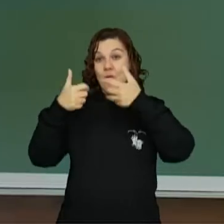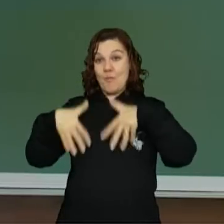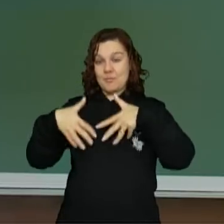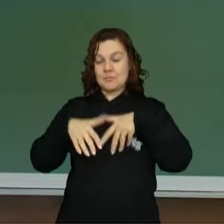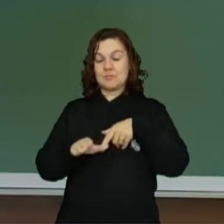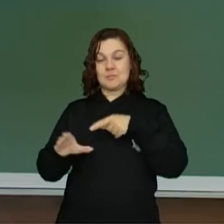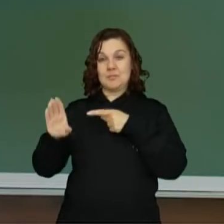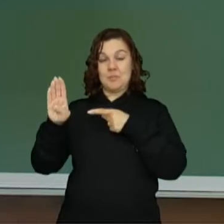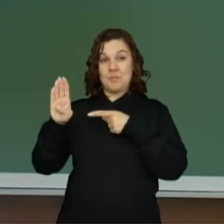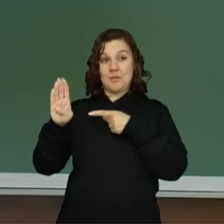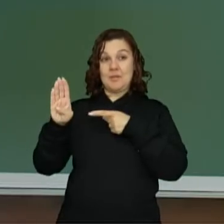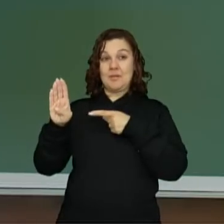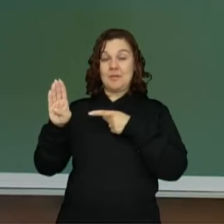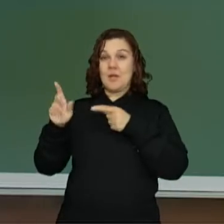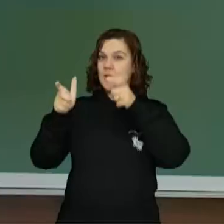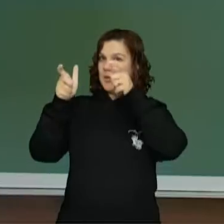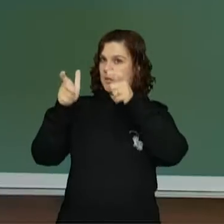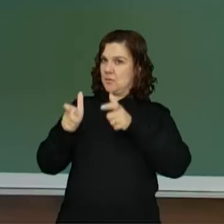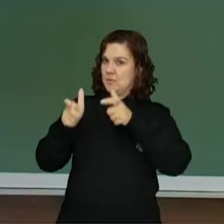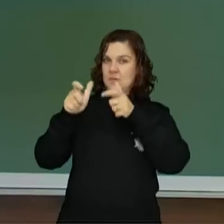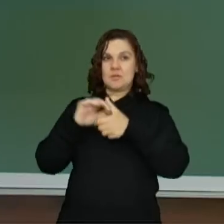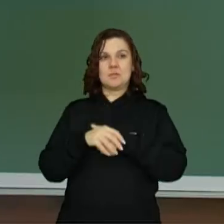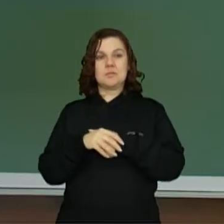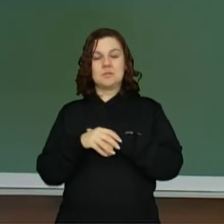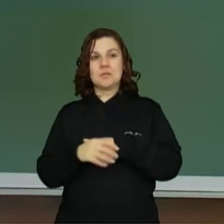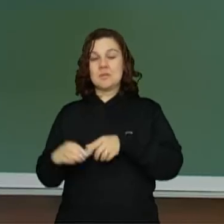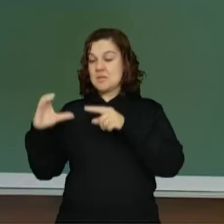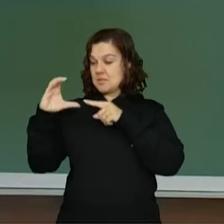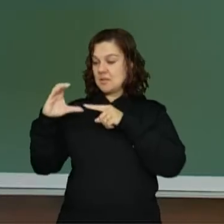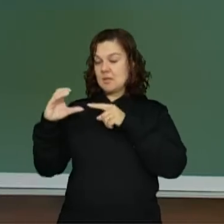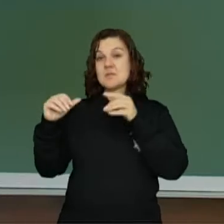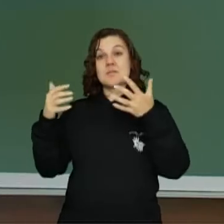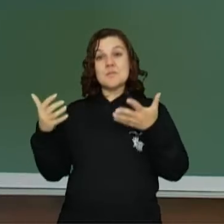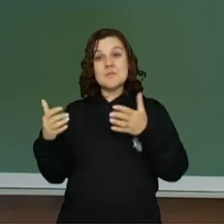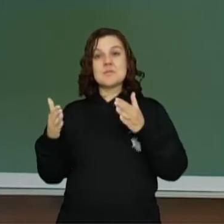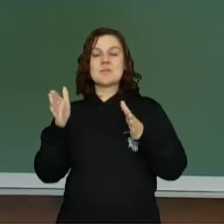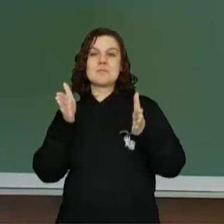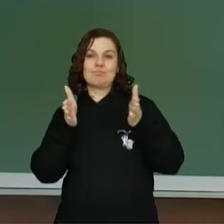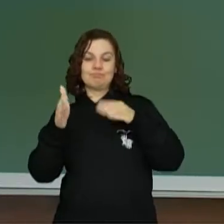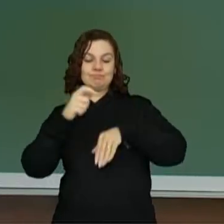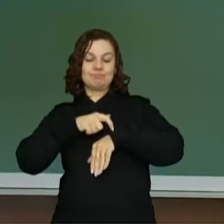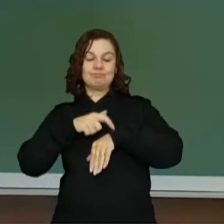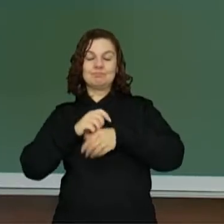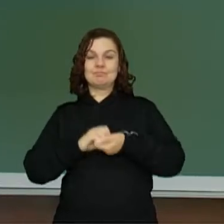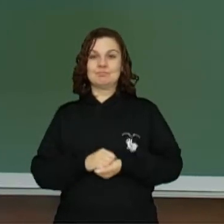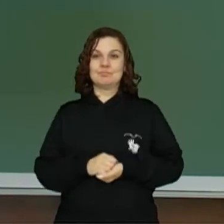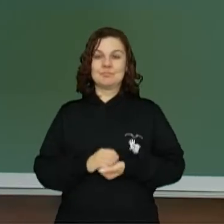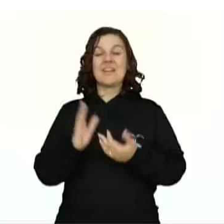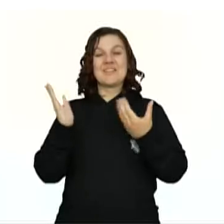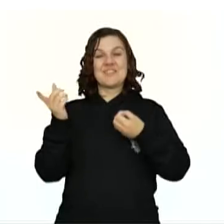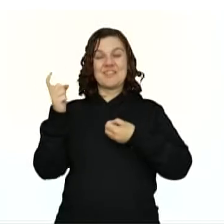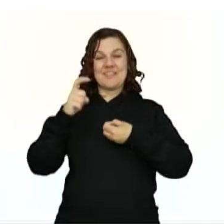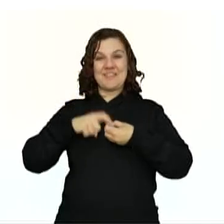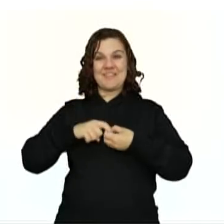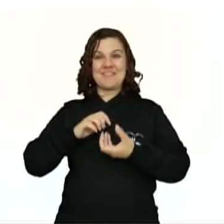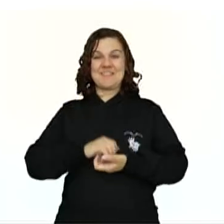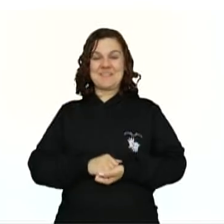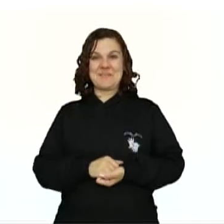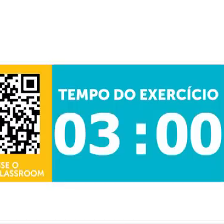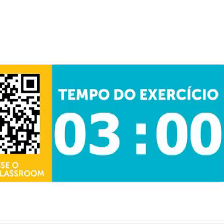intensidade. Letra B, circunstância de lugar. Letra C, circunstância de tempo. Já